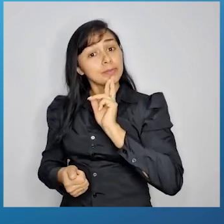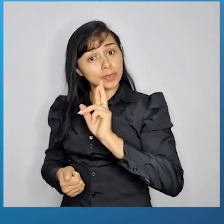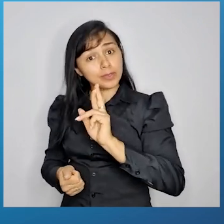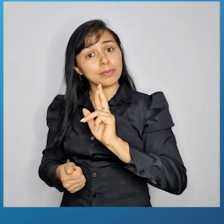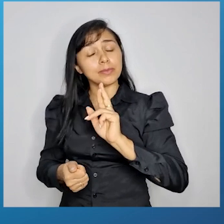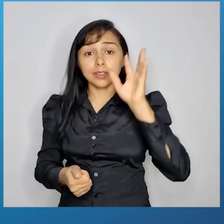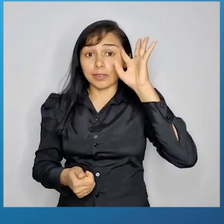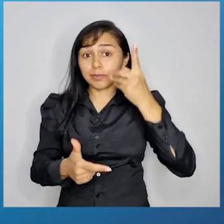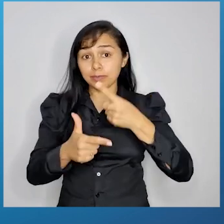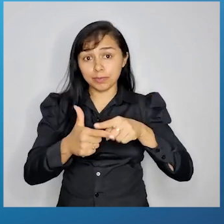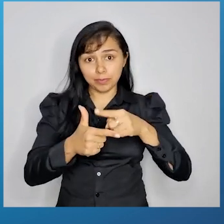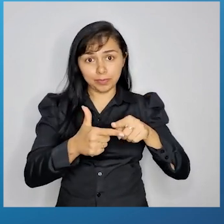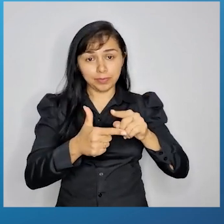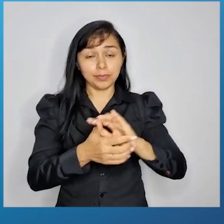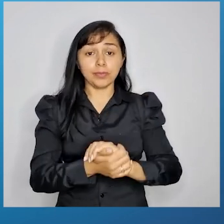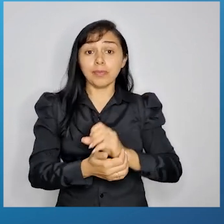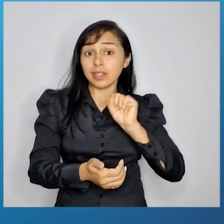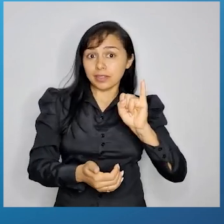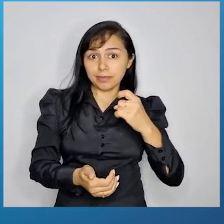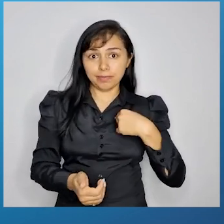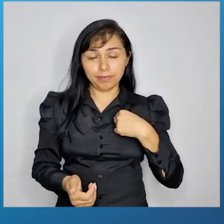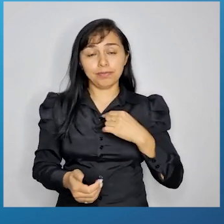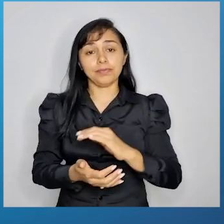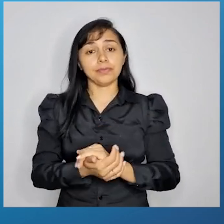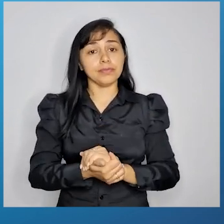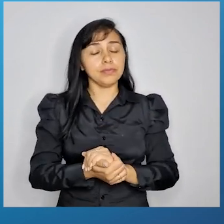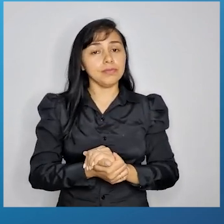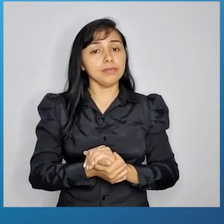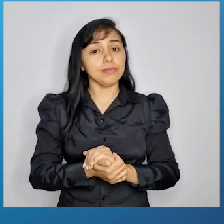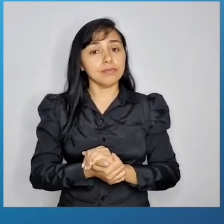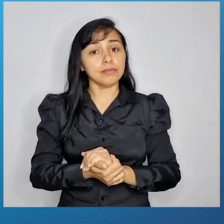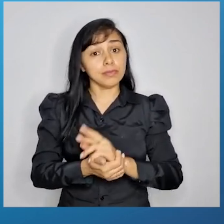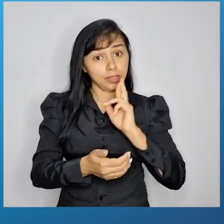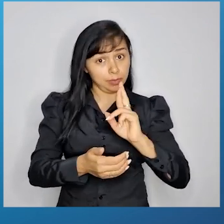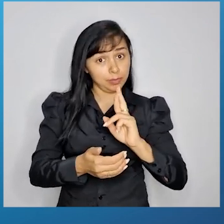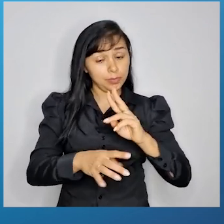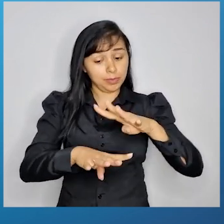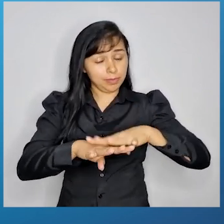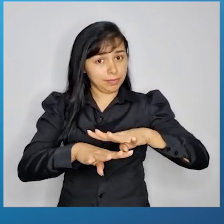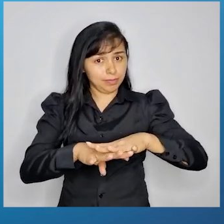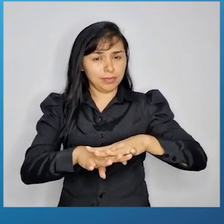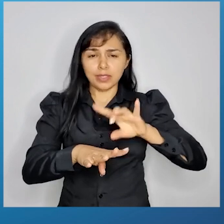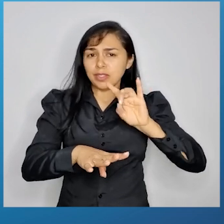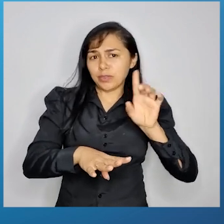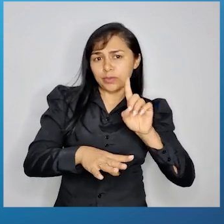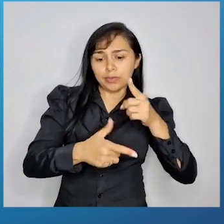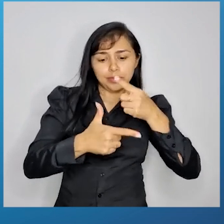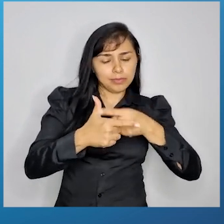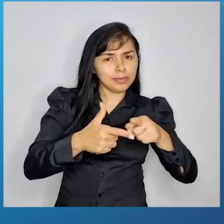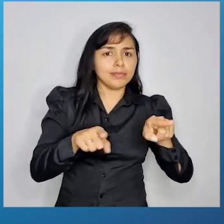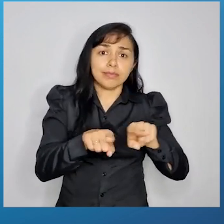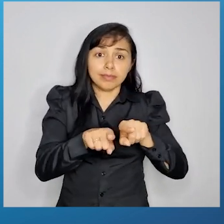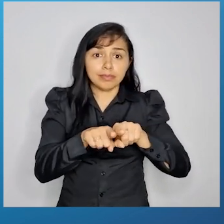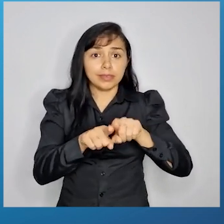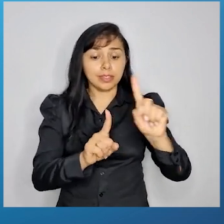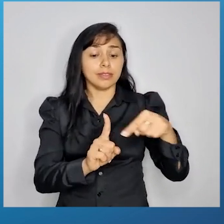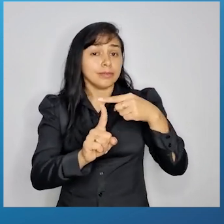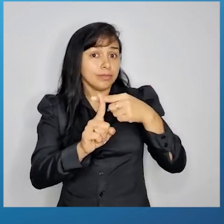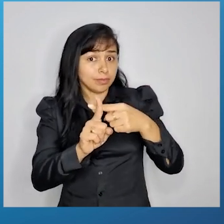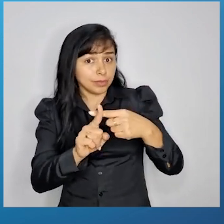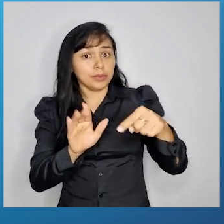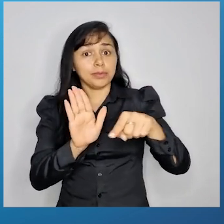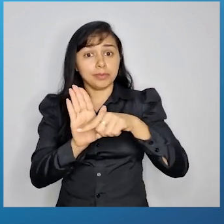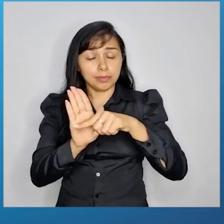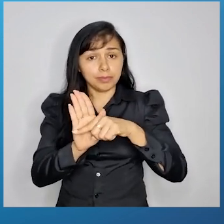Quando eu quando eu faço as operações matemáticas, não só a divisão, mas também a adição, a